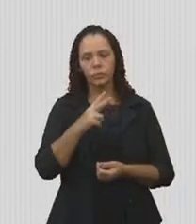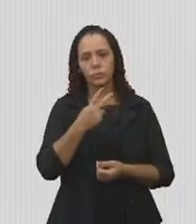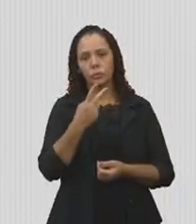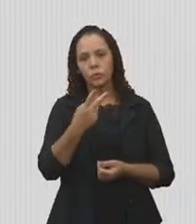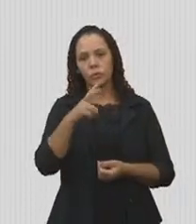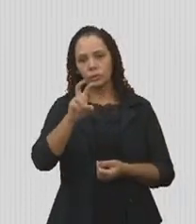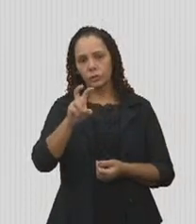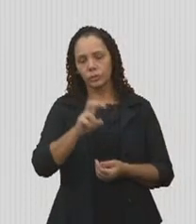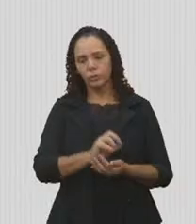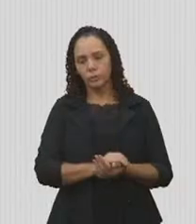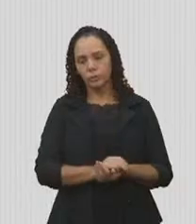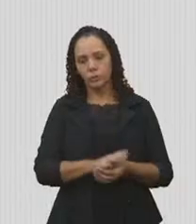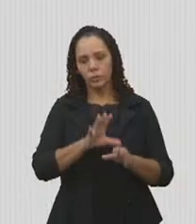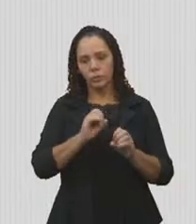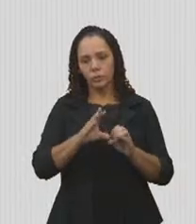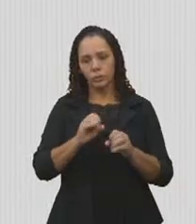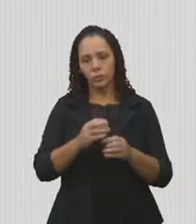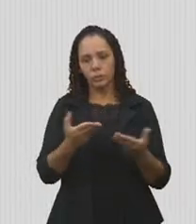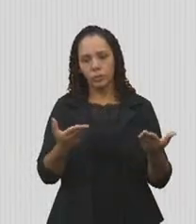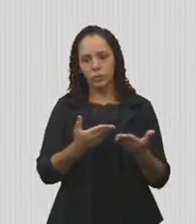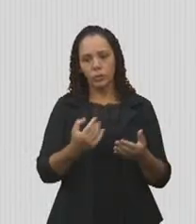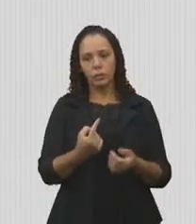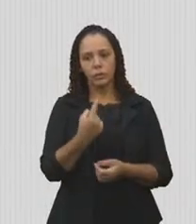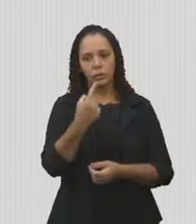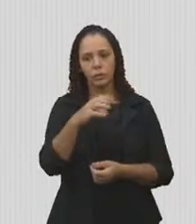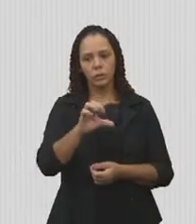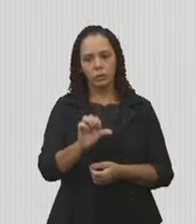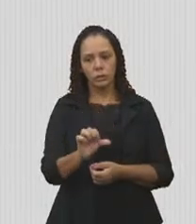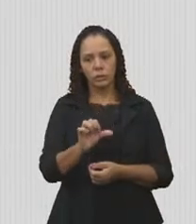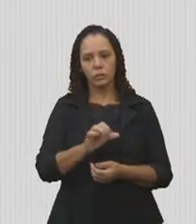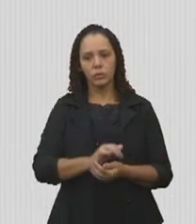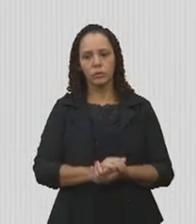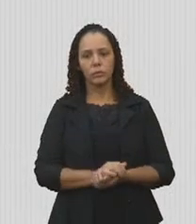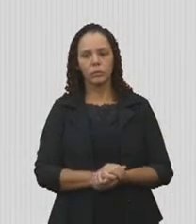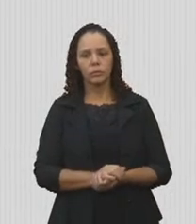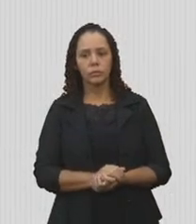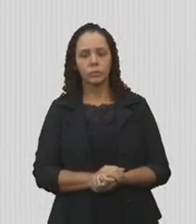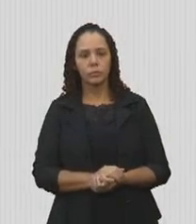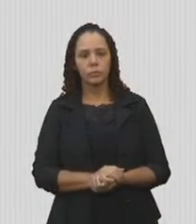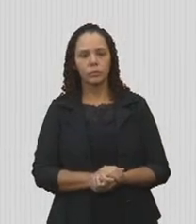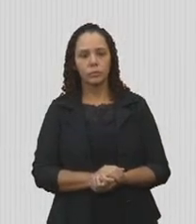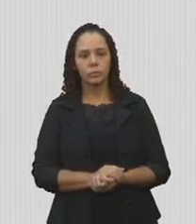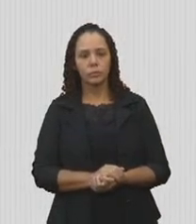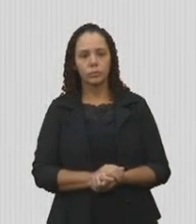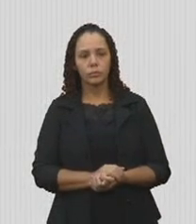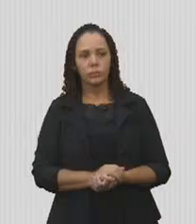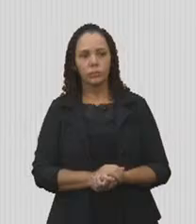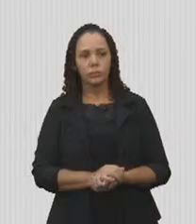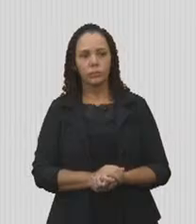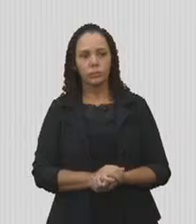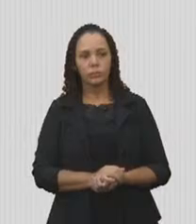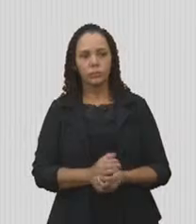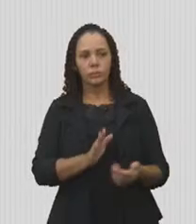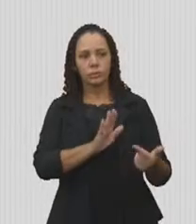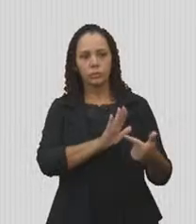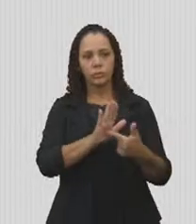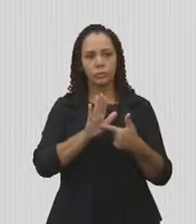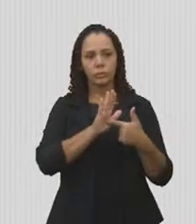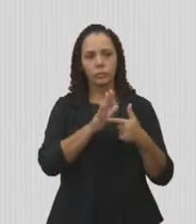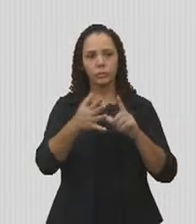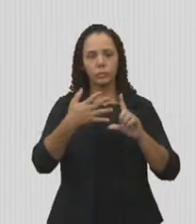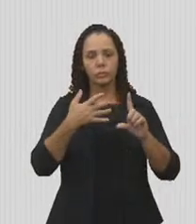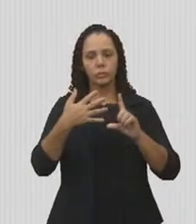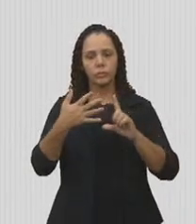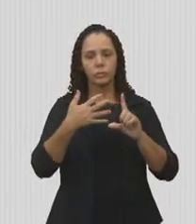ela está em 19%. Pode passar, por gente. Aqui é o caminho do portal Transparência,